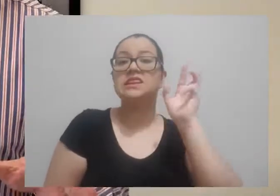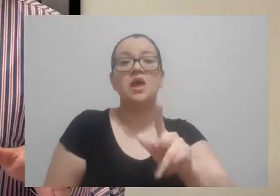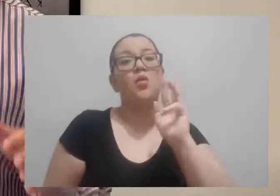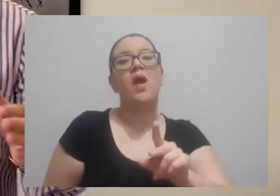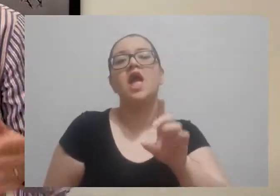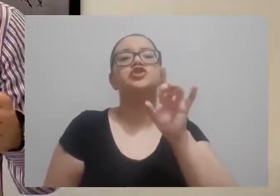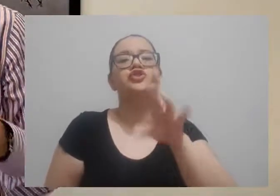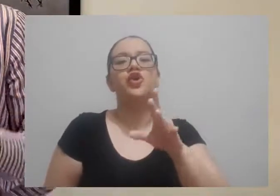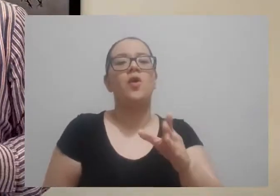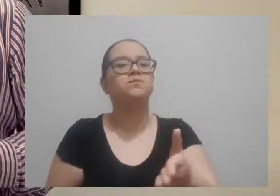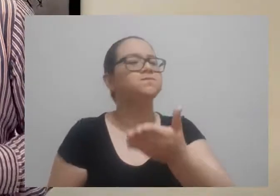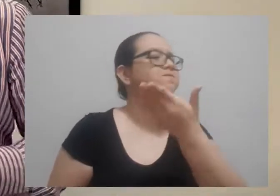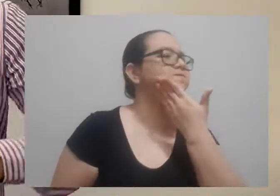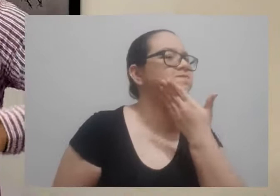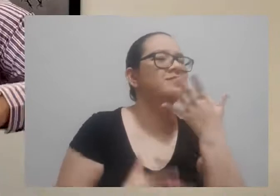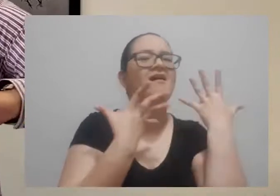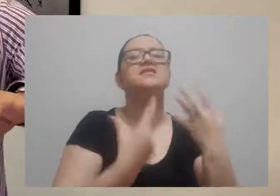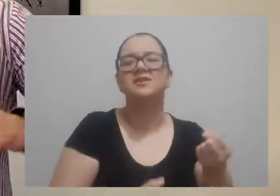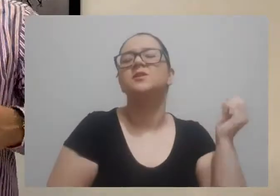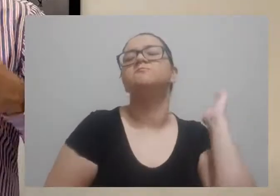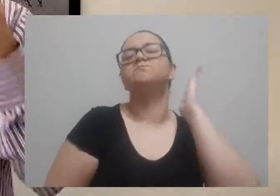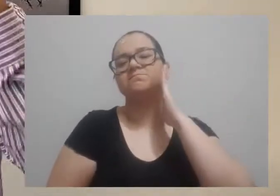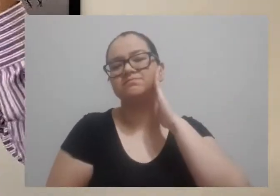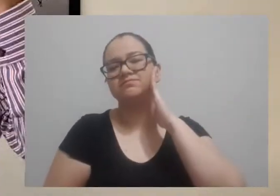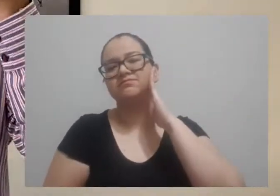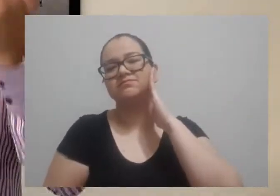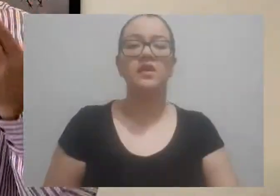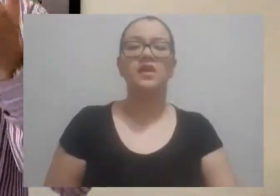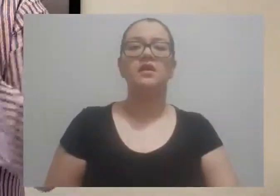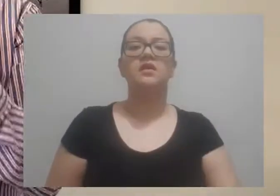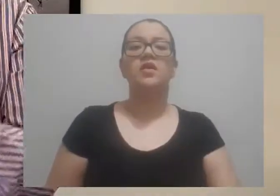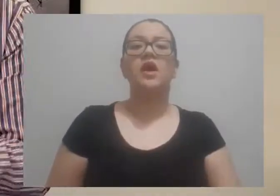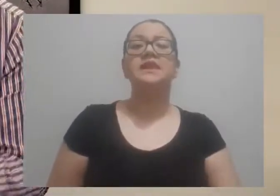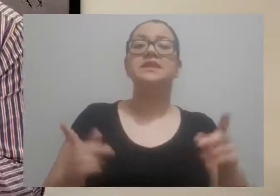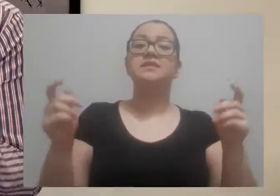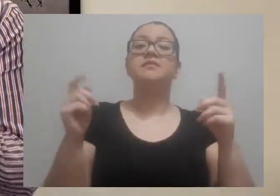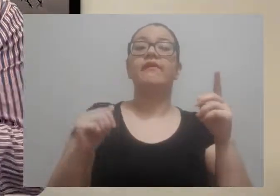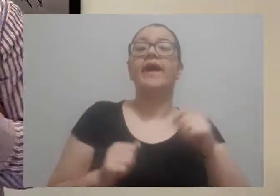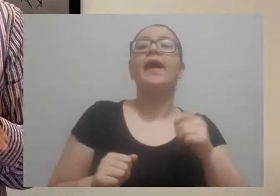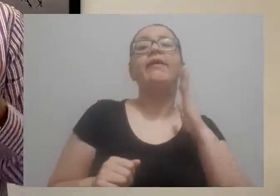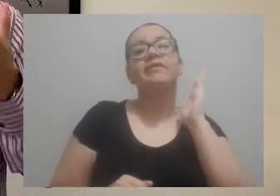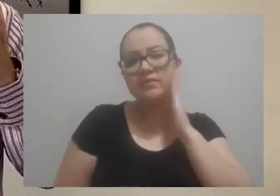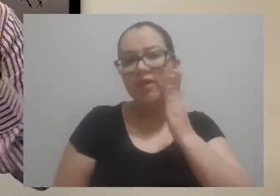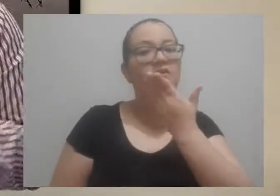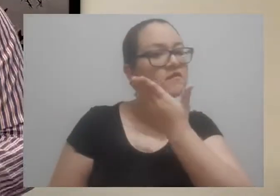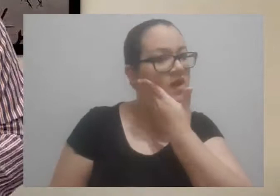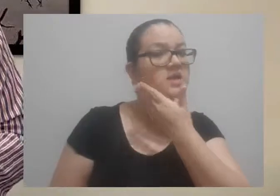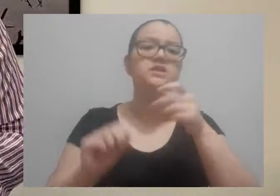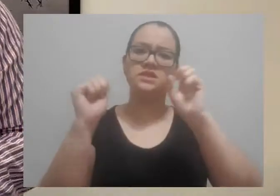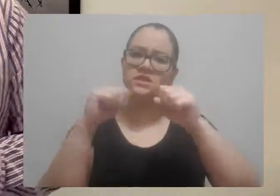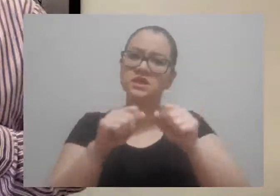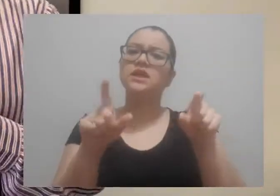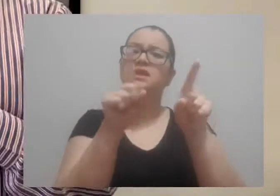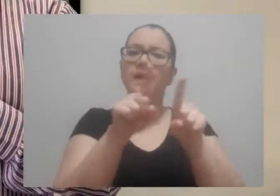face, né? Há um complemento nisso. Ele diz que além de nós darmos a face, preste só atenção, escute só nisso,